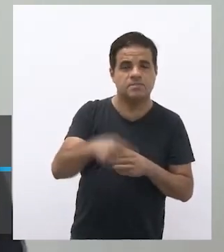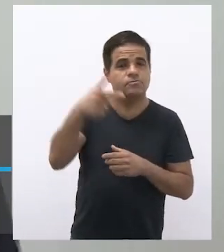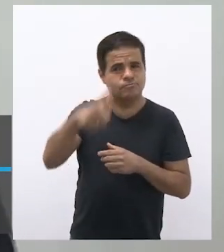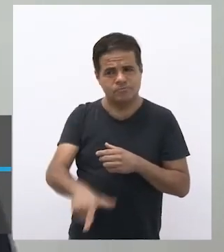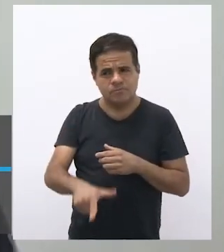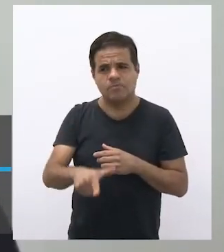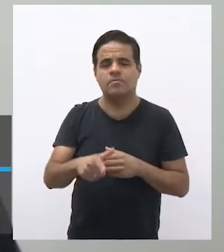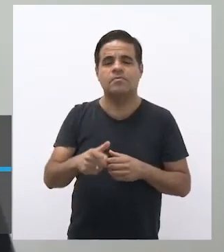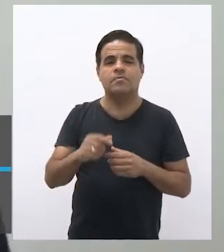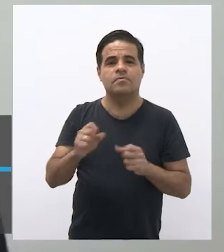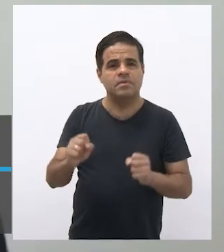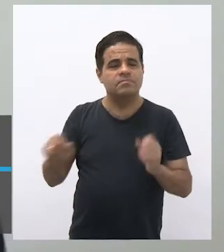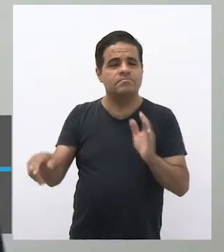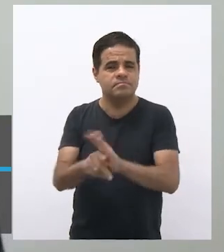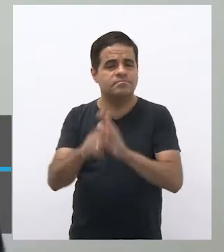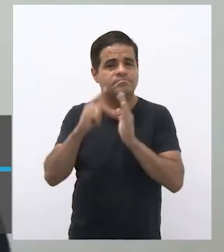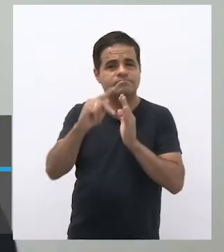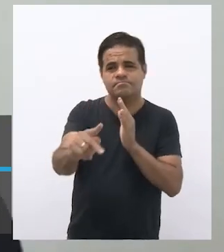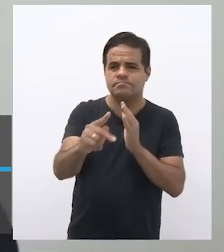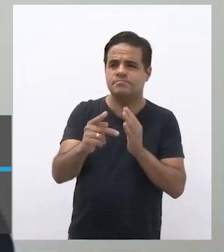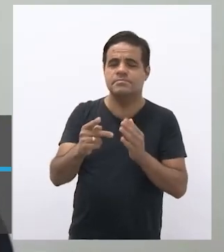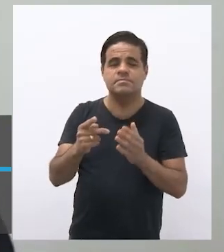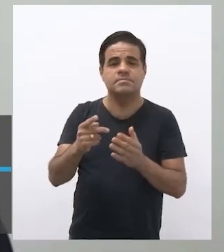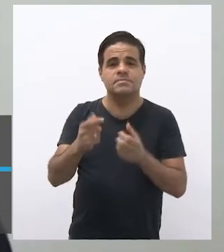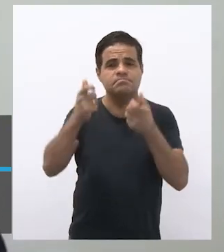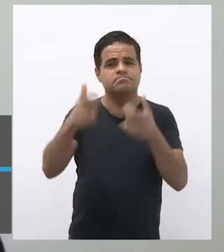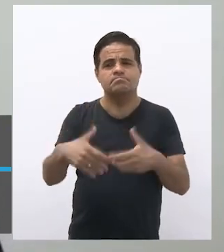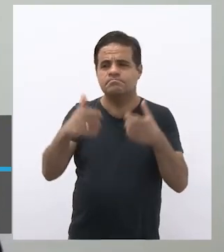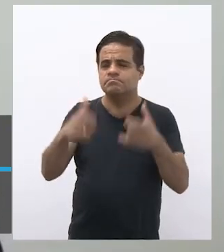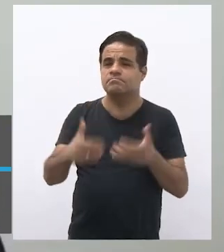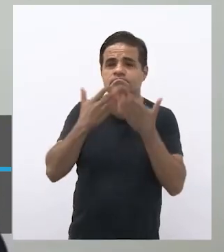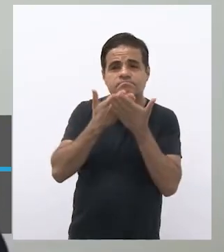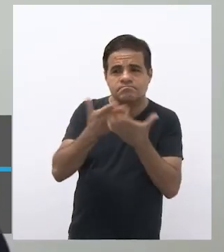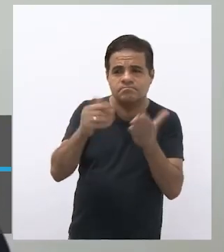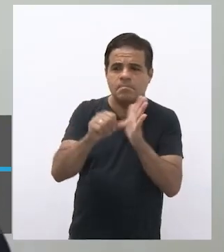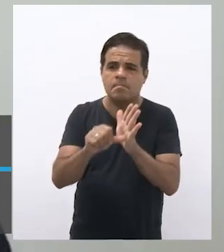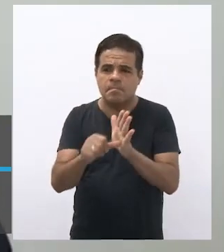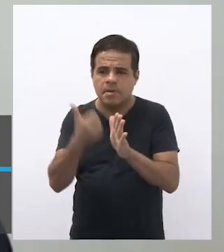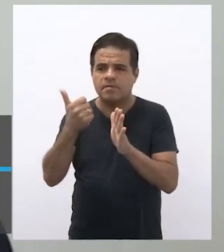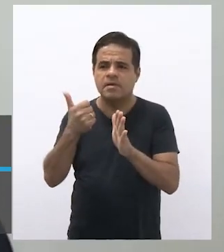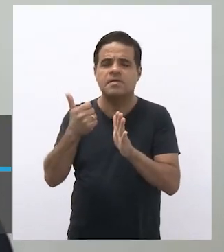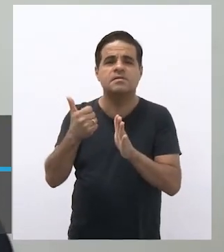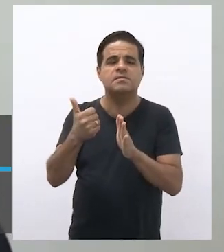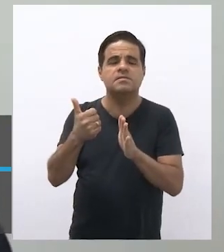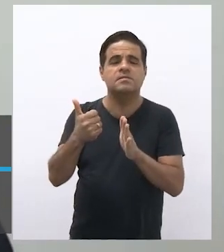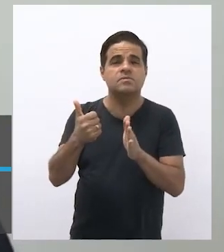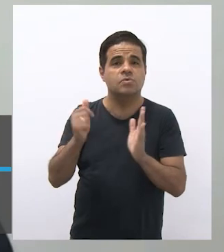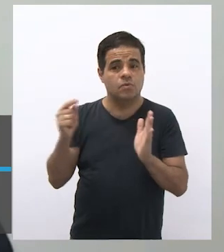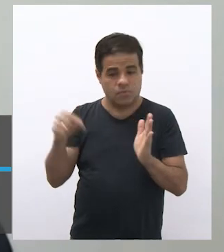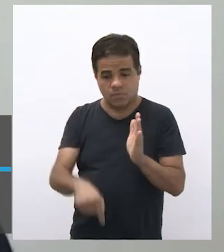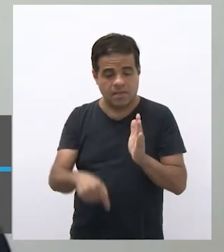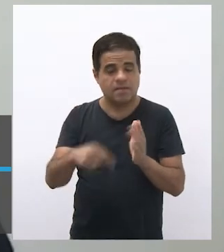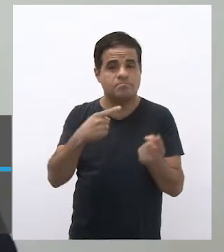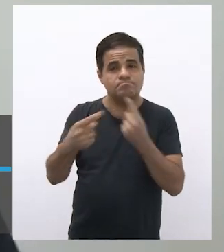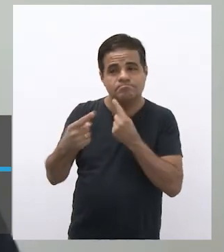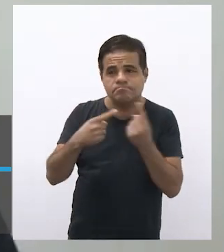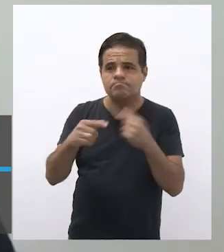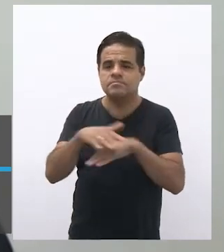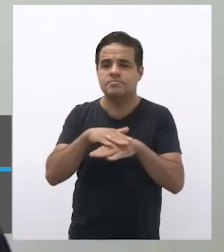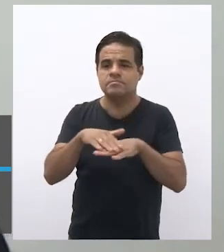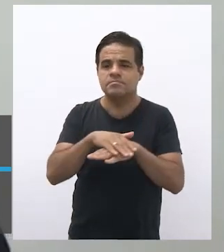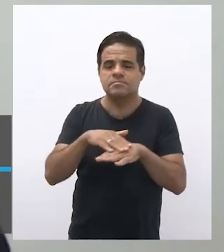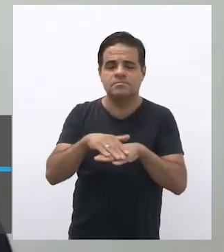vez, poder fazer parte dessa formação com vocês, na primeira vez que eu tô nesse debate